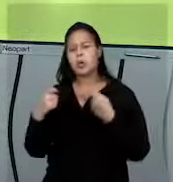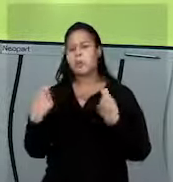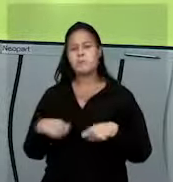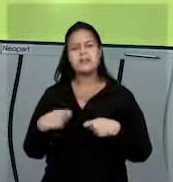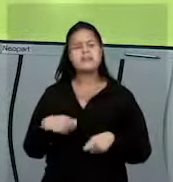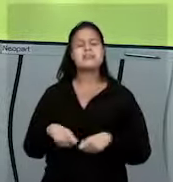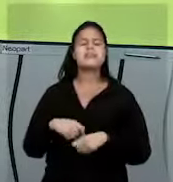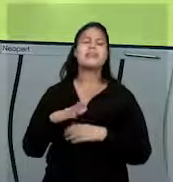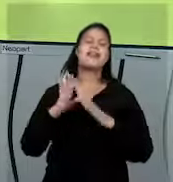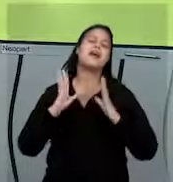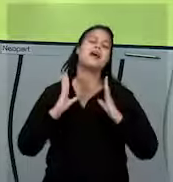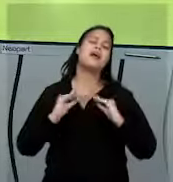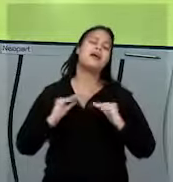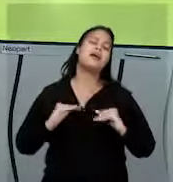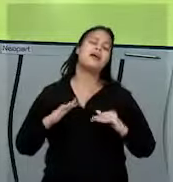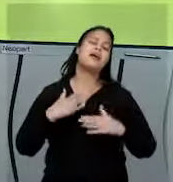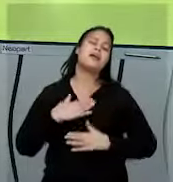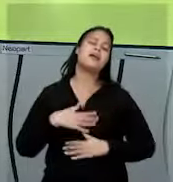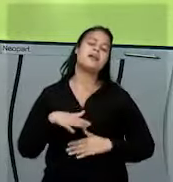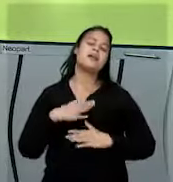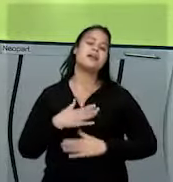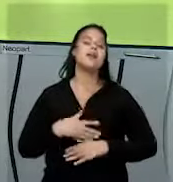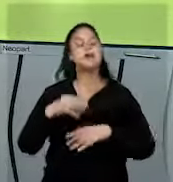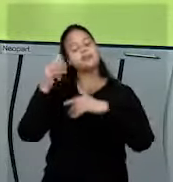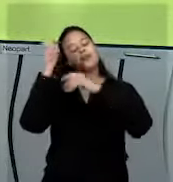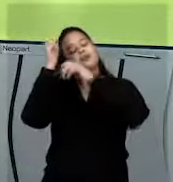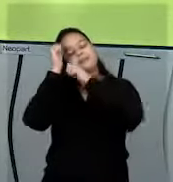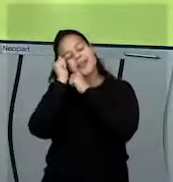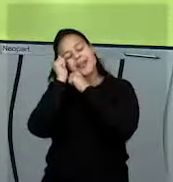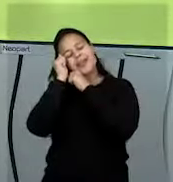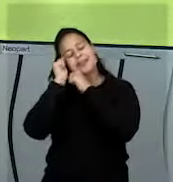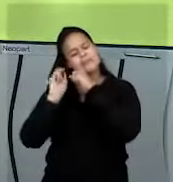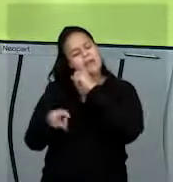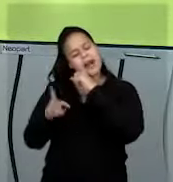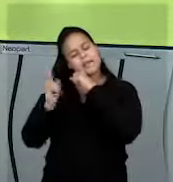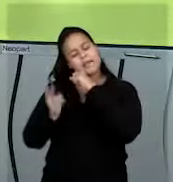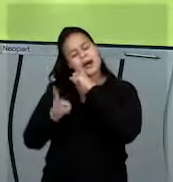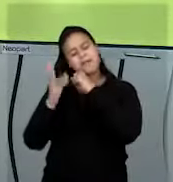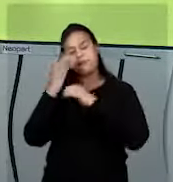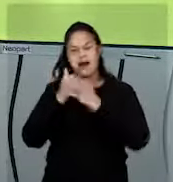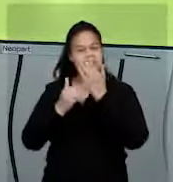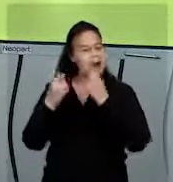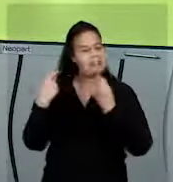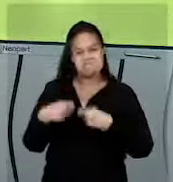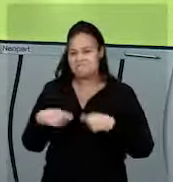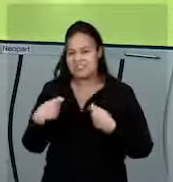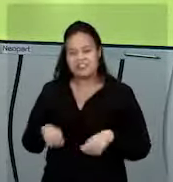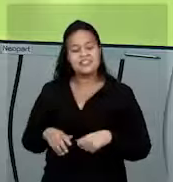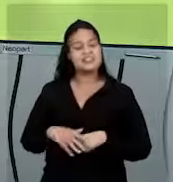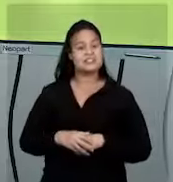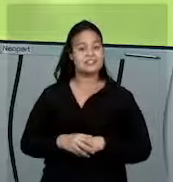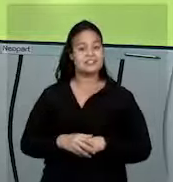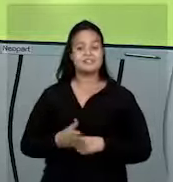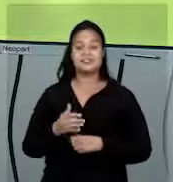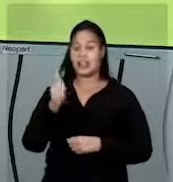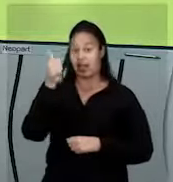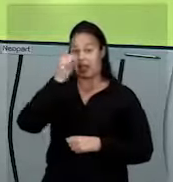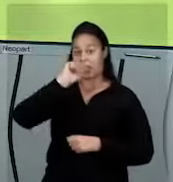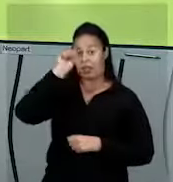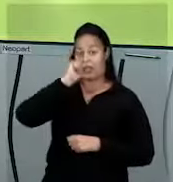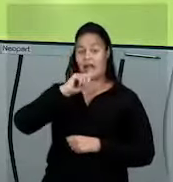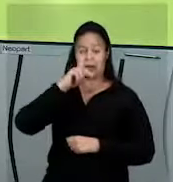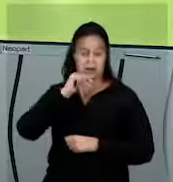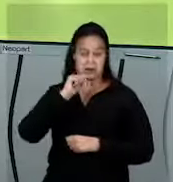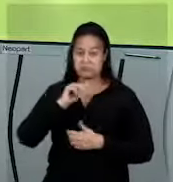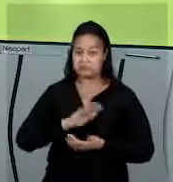para descansar, não precisa parar para dormir, não precisa se alimentar, não precisa tomar água